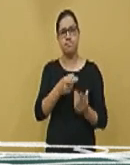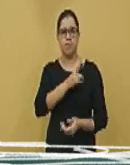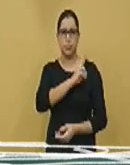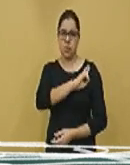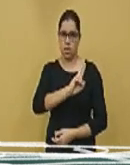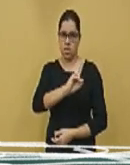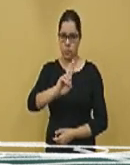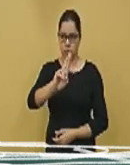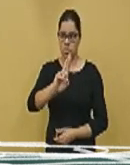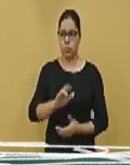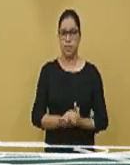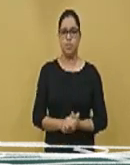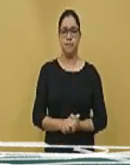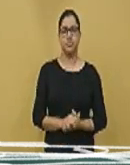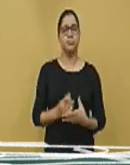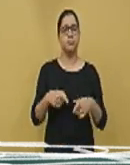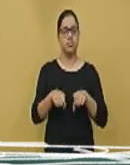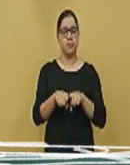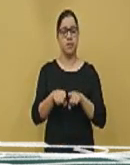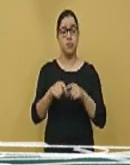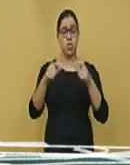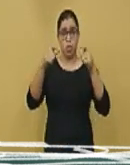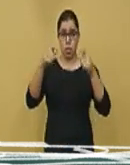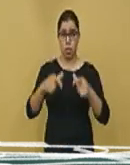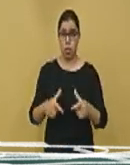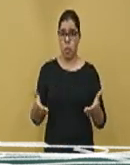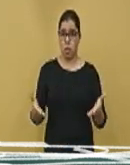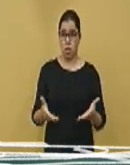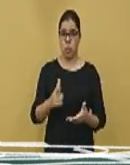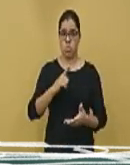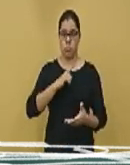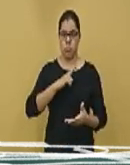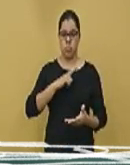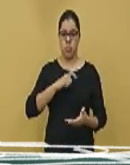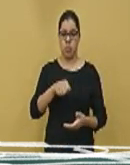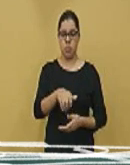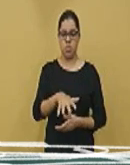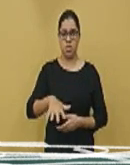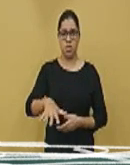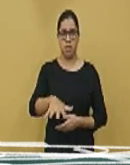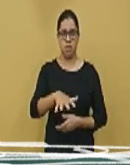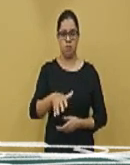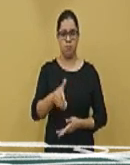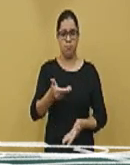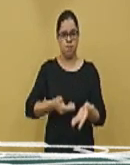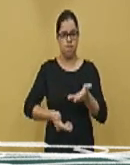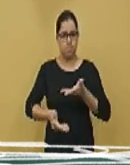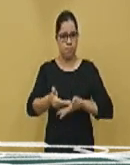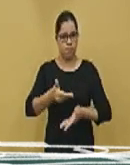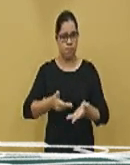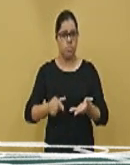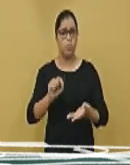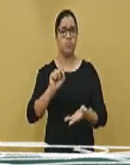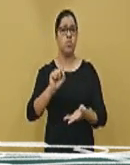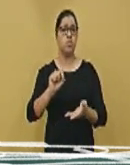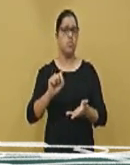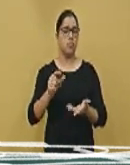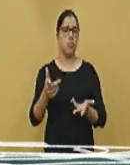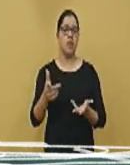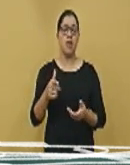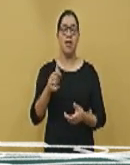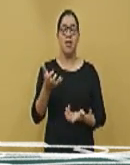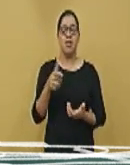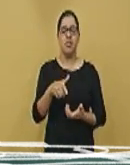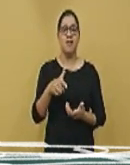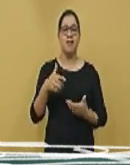também, o centro de convivências, passando construção disso, fazer do centro de convivência um lugar de mais lazer,